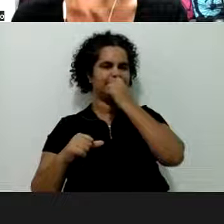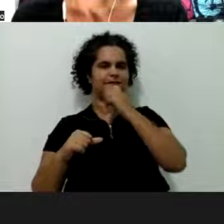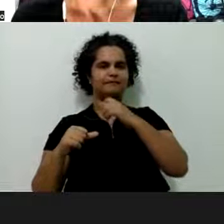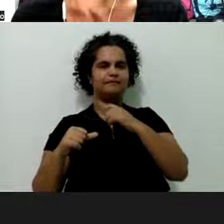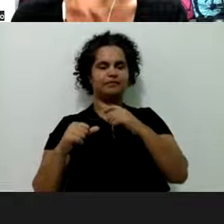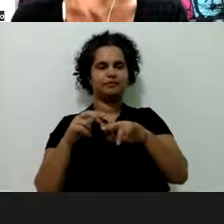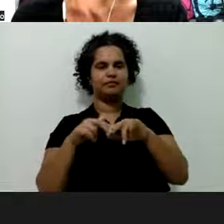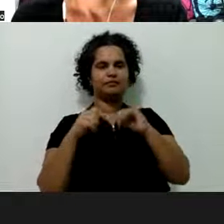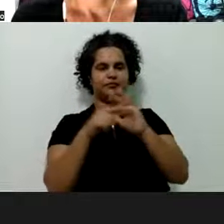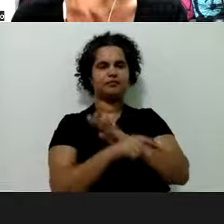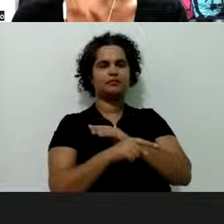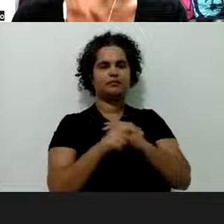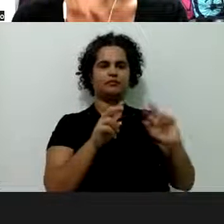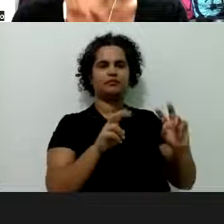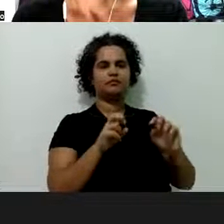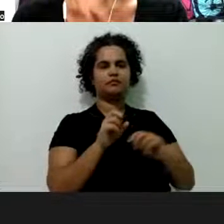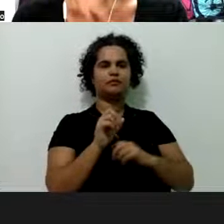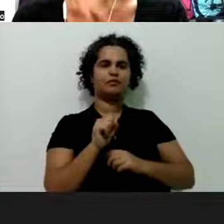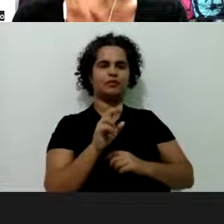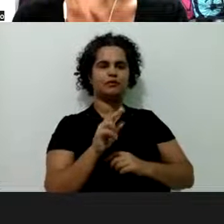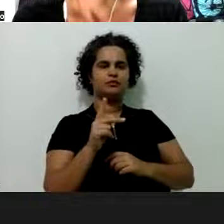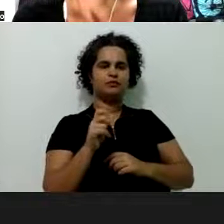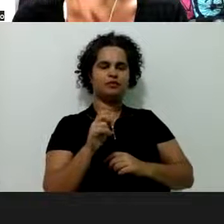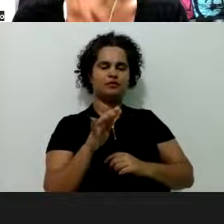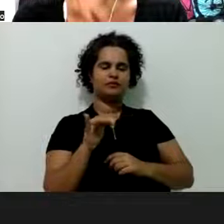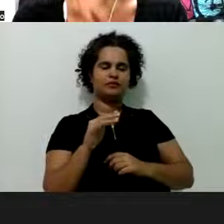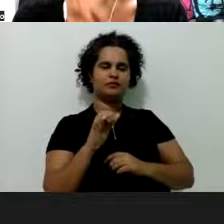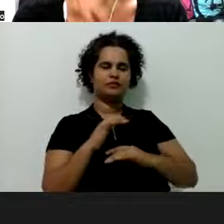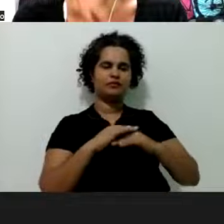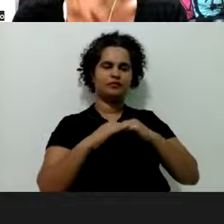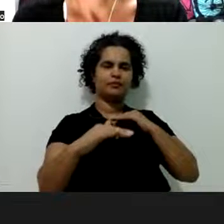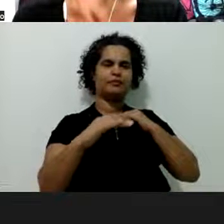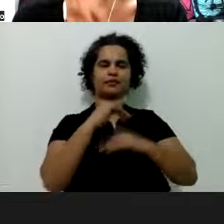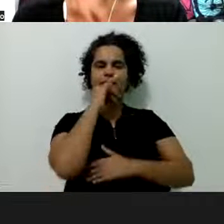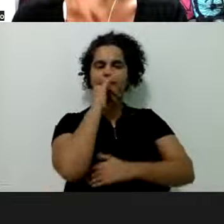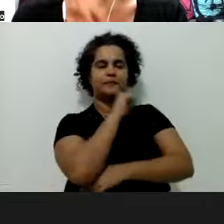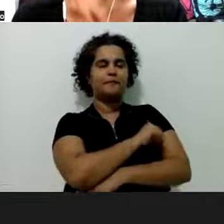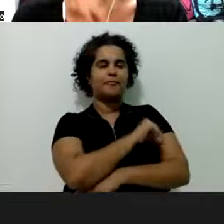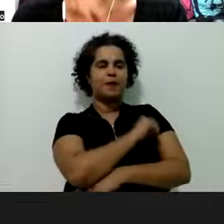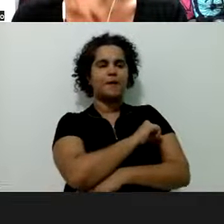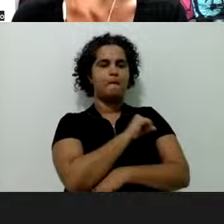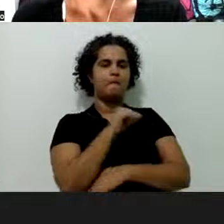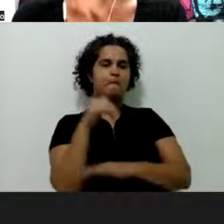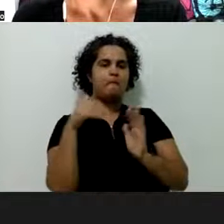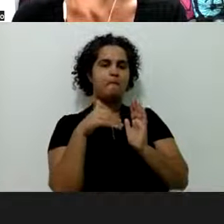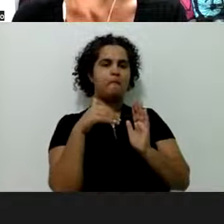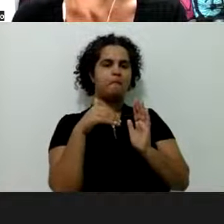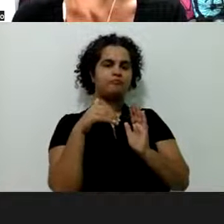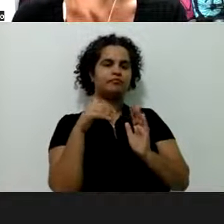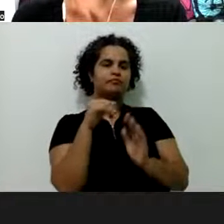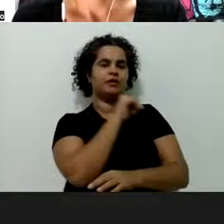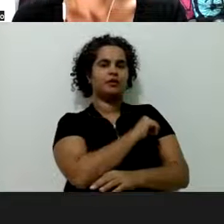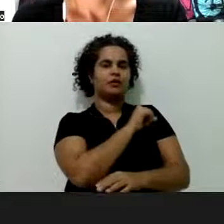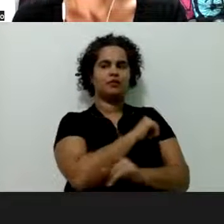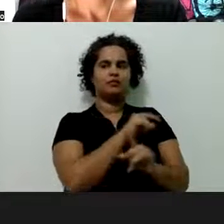eu estou perguntando da superfície. No Rio, eu me dei conta, no Rio Mais Pedestre, eu comecei a ver